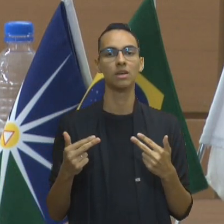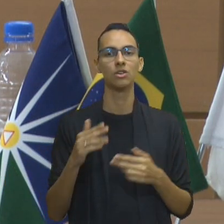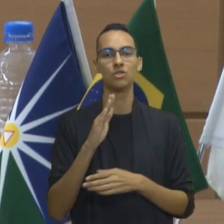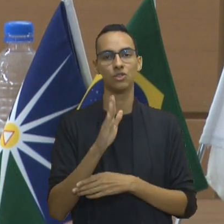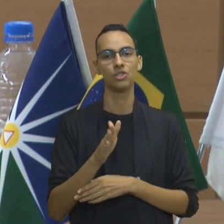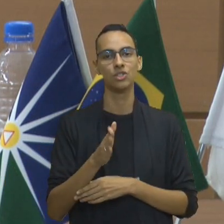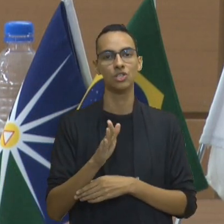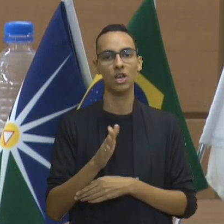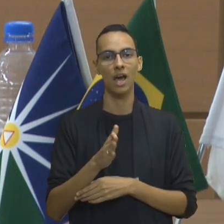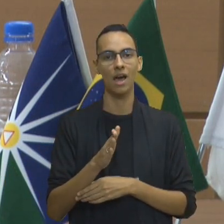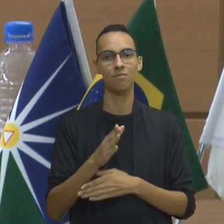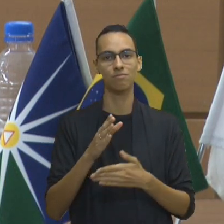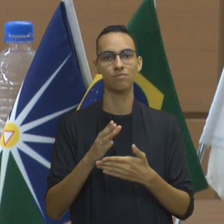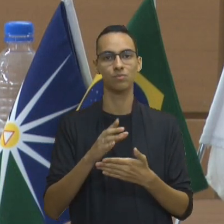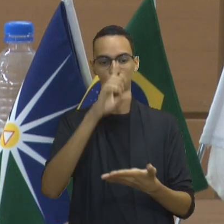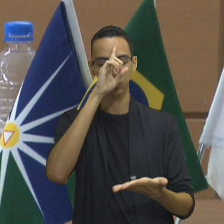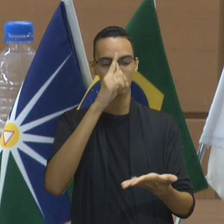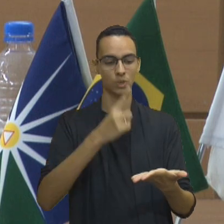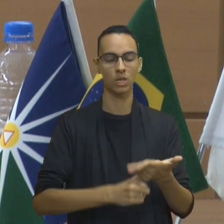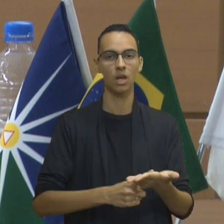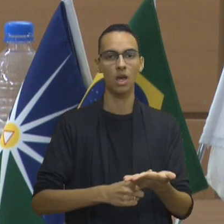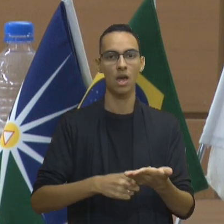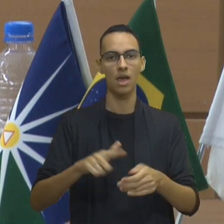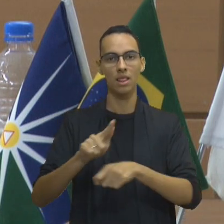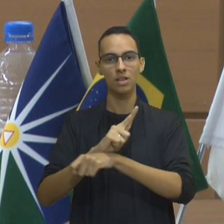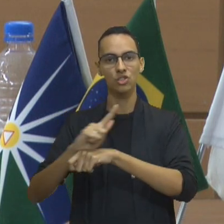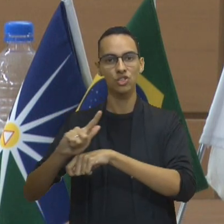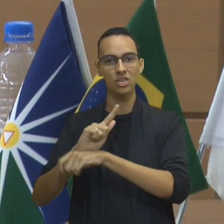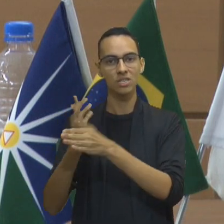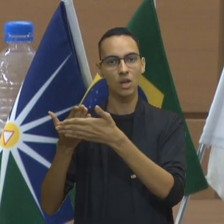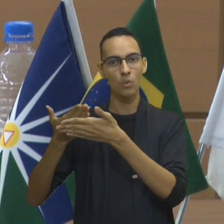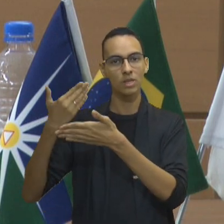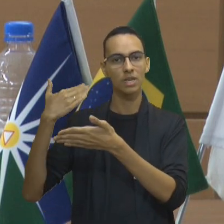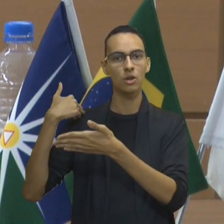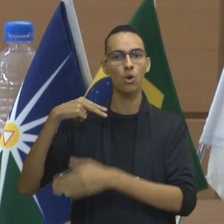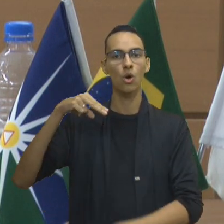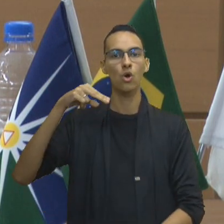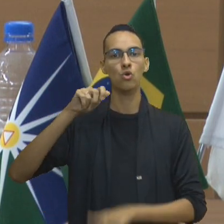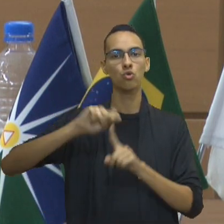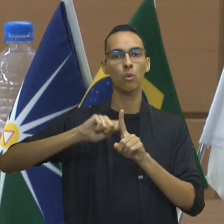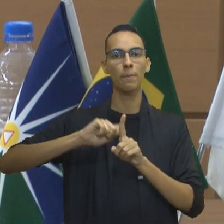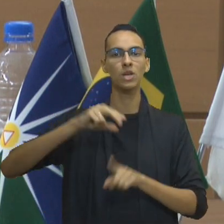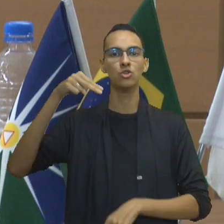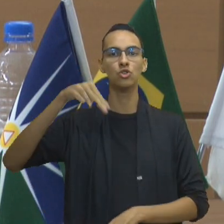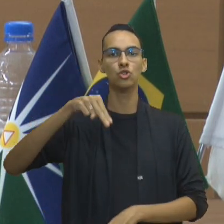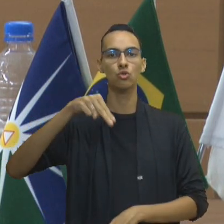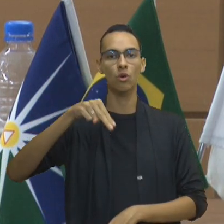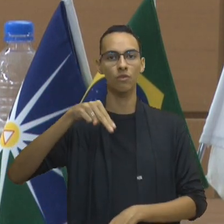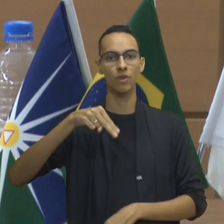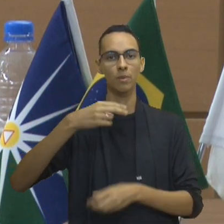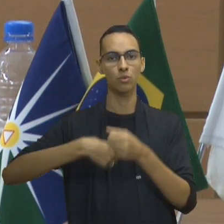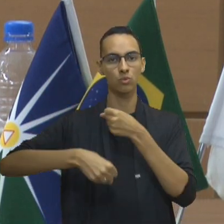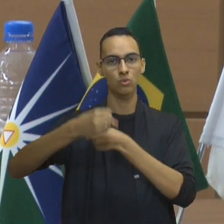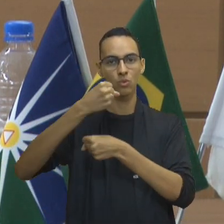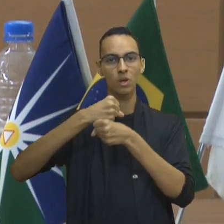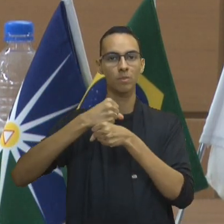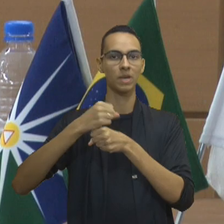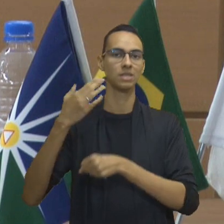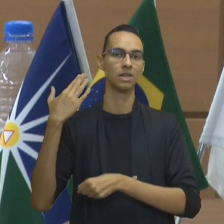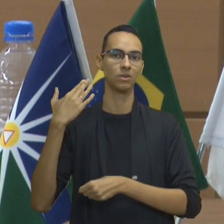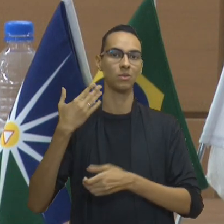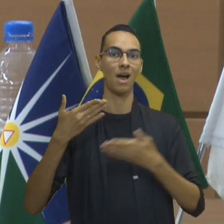tinha sido determinada pela gestão anterior, em novembro do ano passado, e será